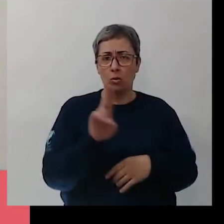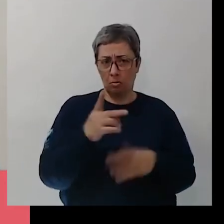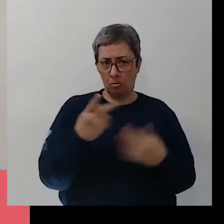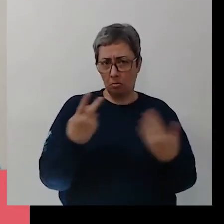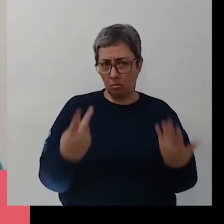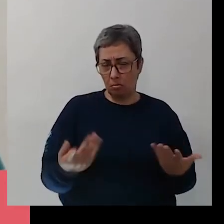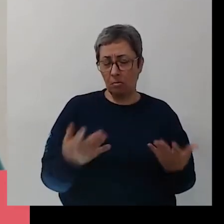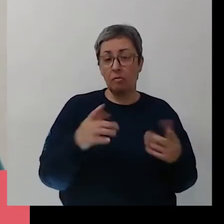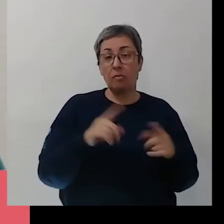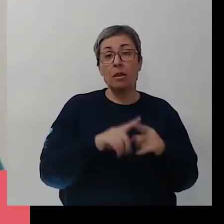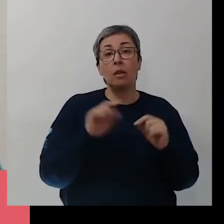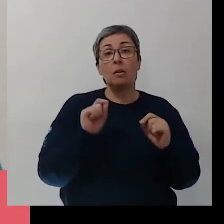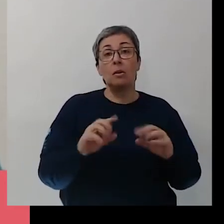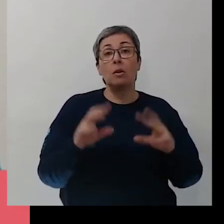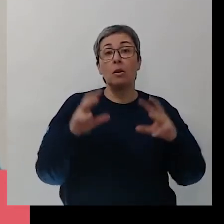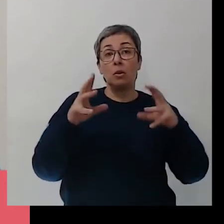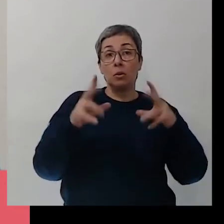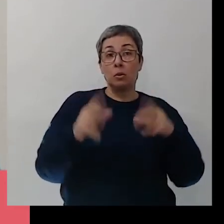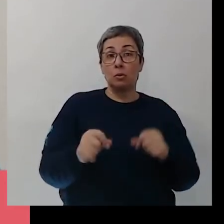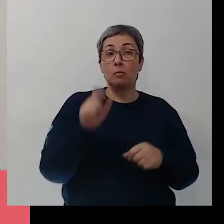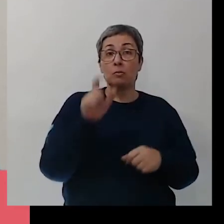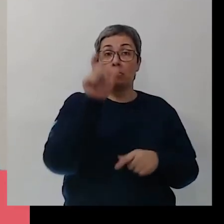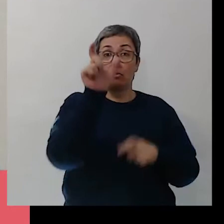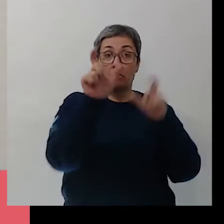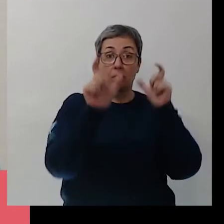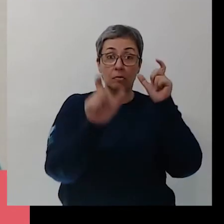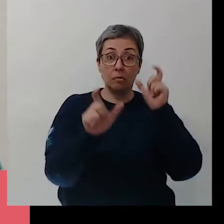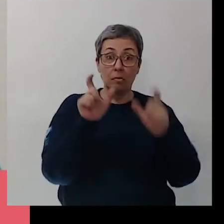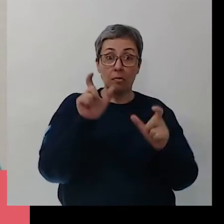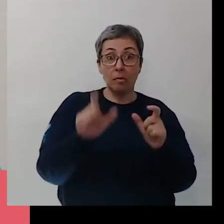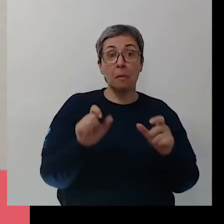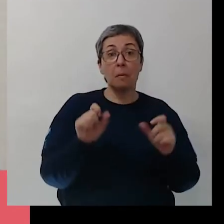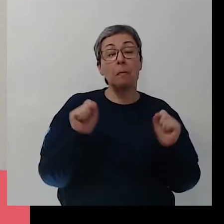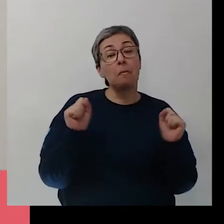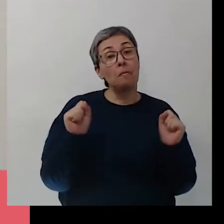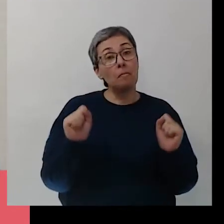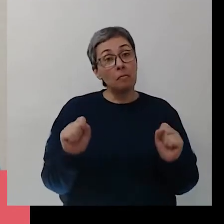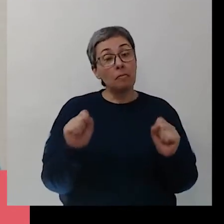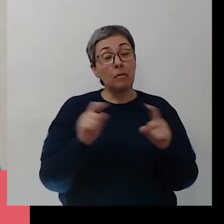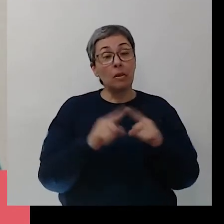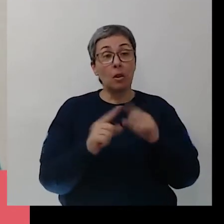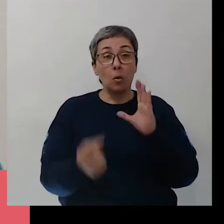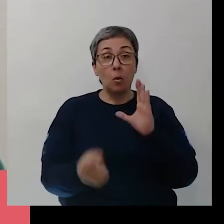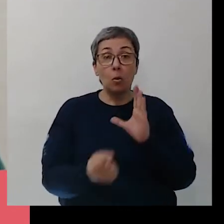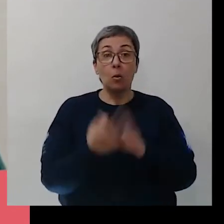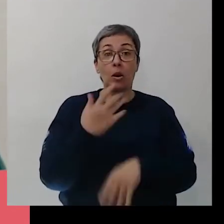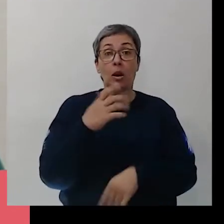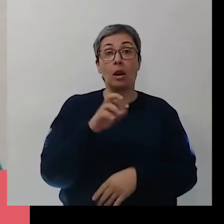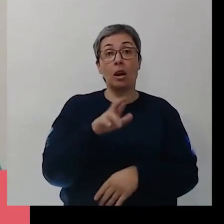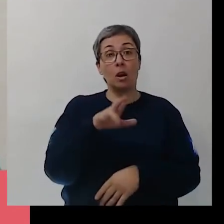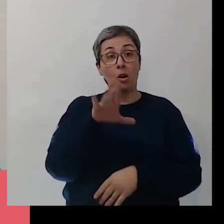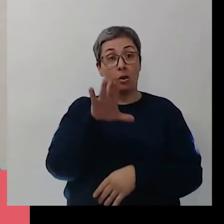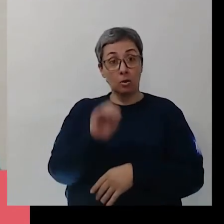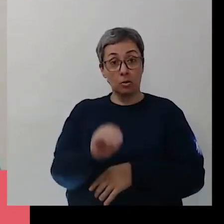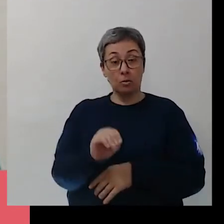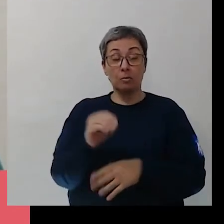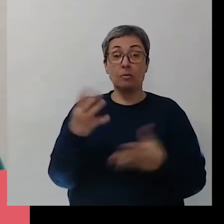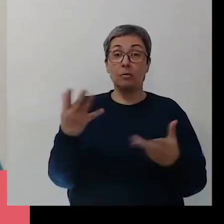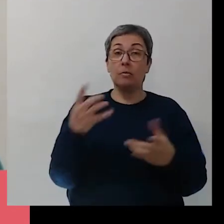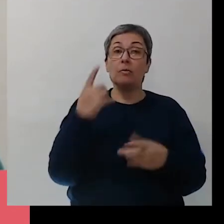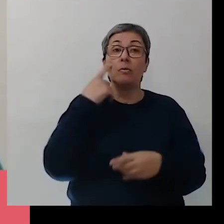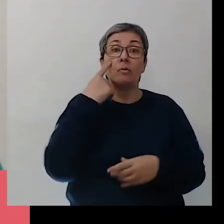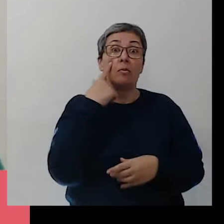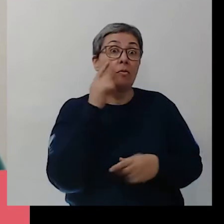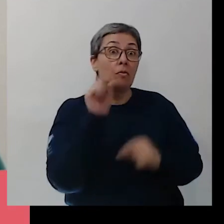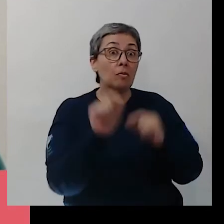nome. Pois todas as palavras possibilitam a criação de um acróstico.